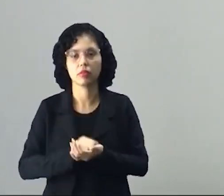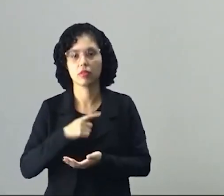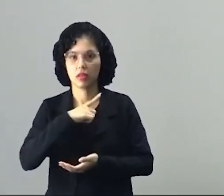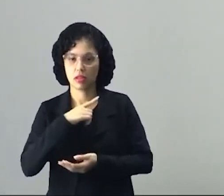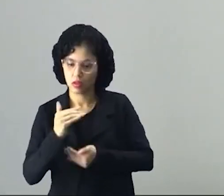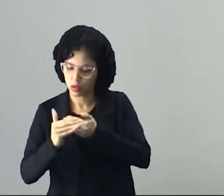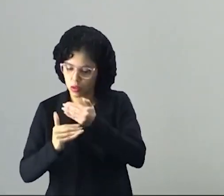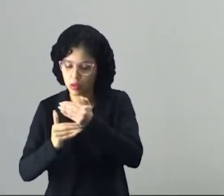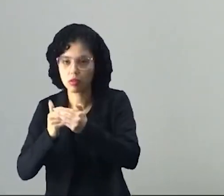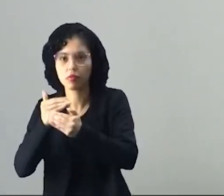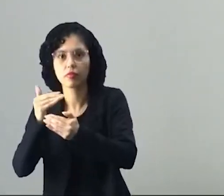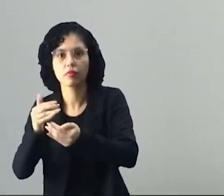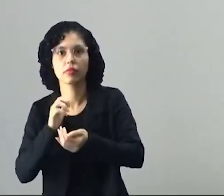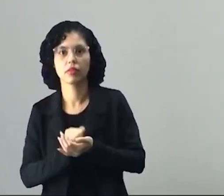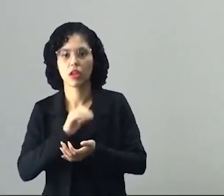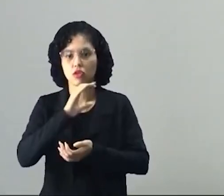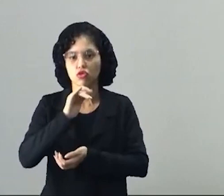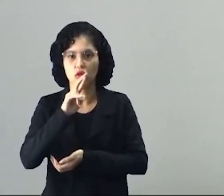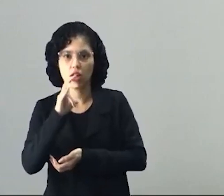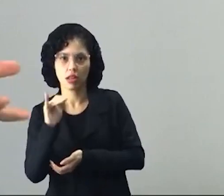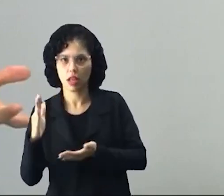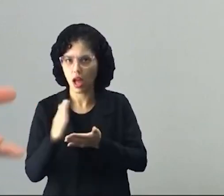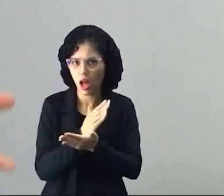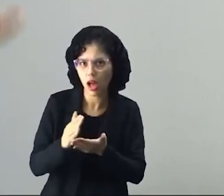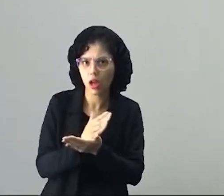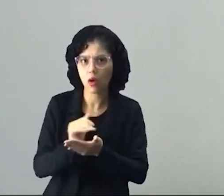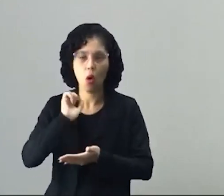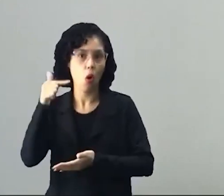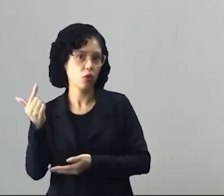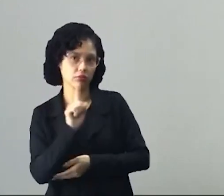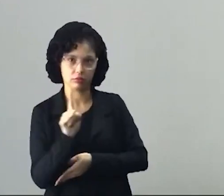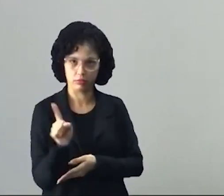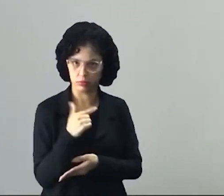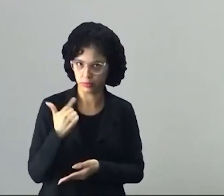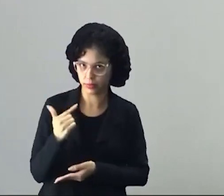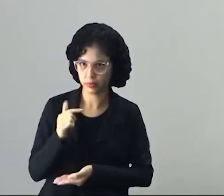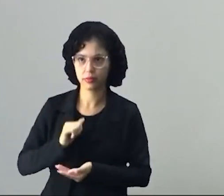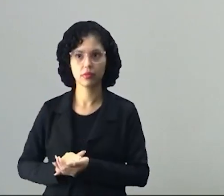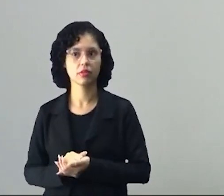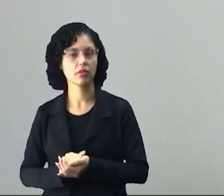né? Vai ser desenvolvido. Tem algumas espécies que têm o processo de chocar, outras